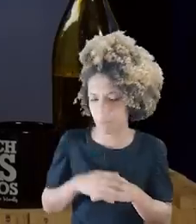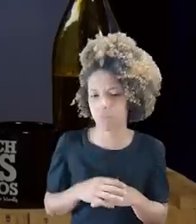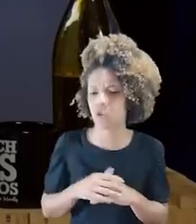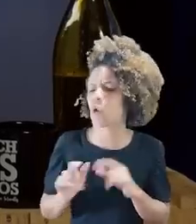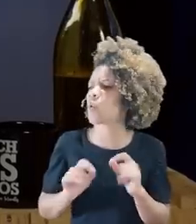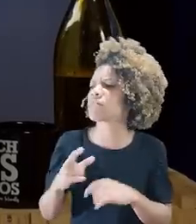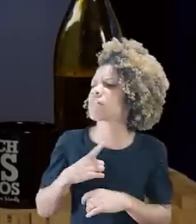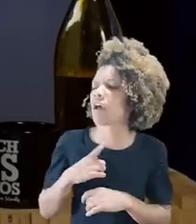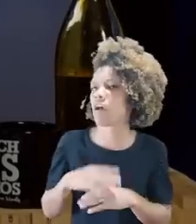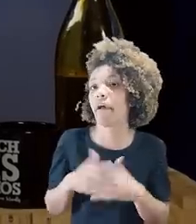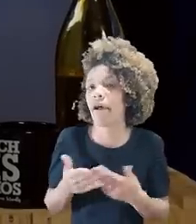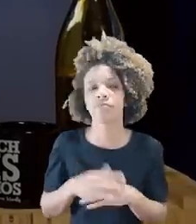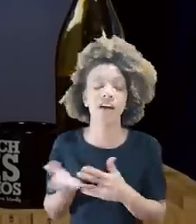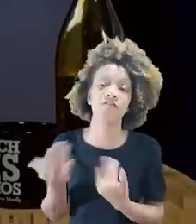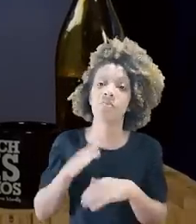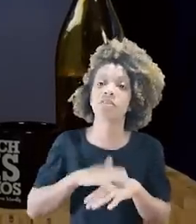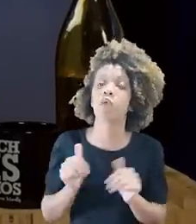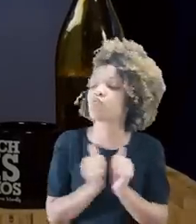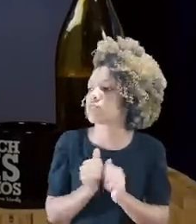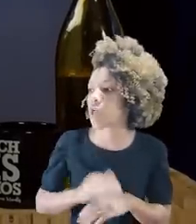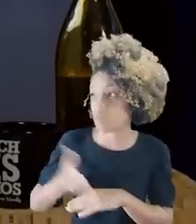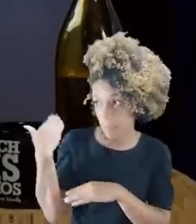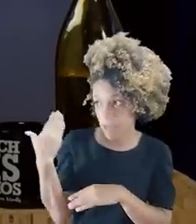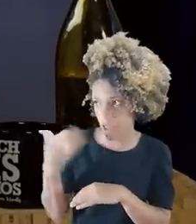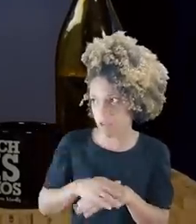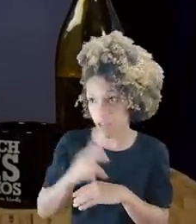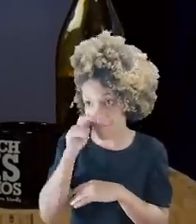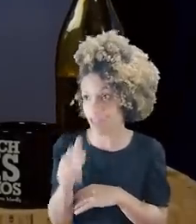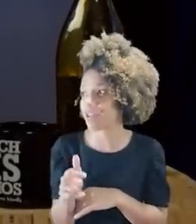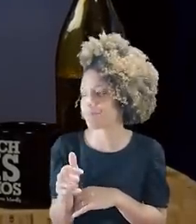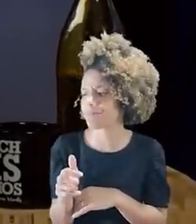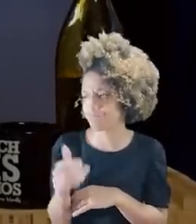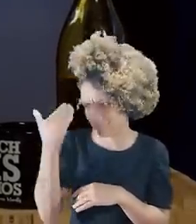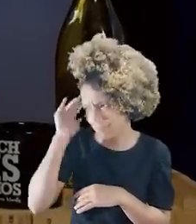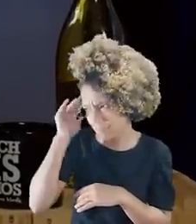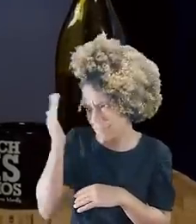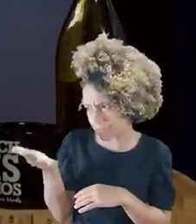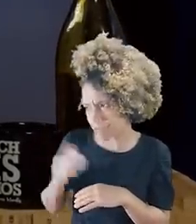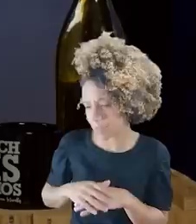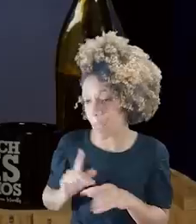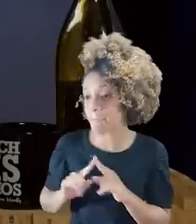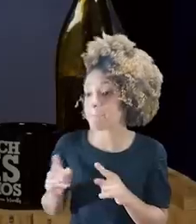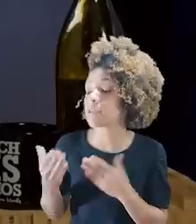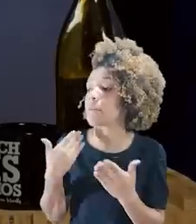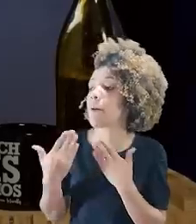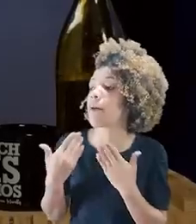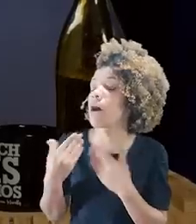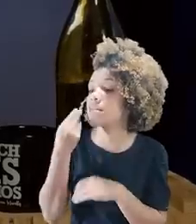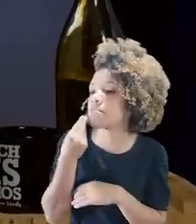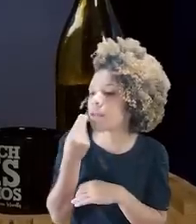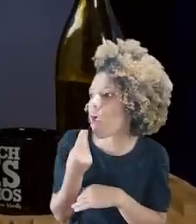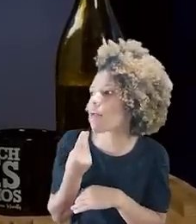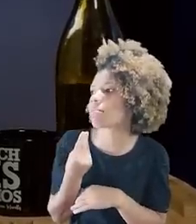olha Eh difícil né ficar sozinha não ter uma pessoa que possa que vai querer uma família casar com você